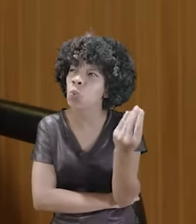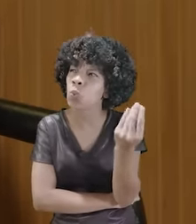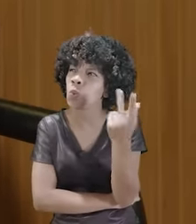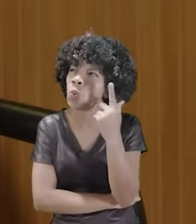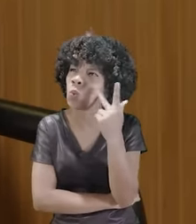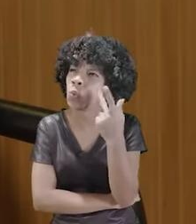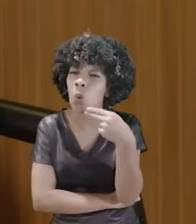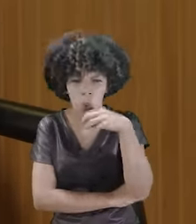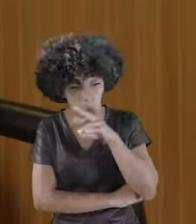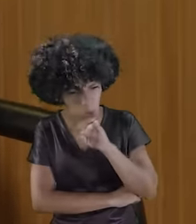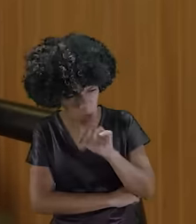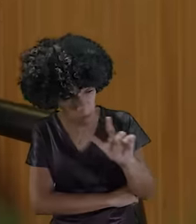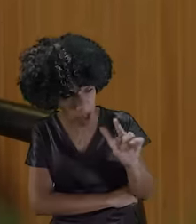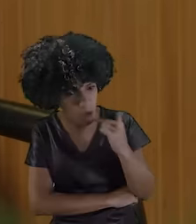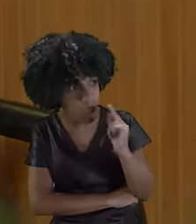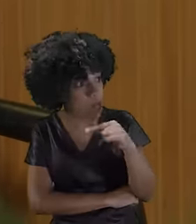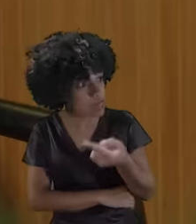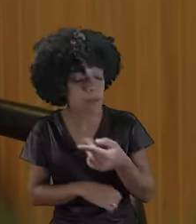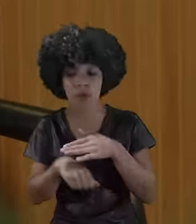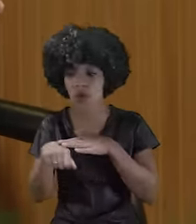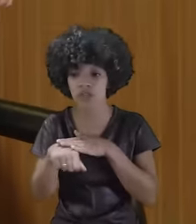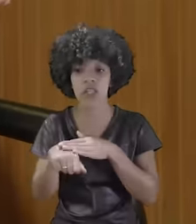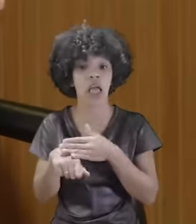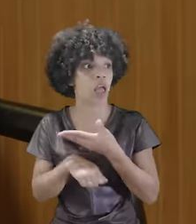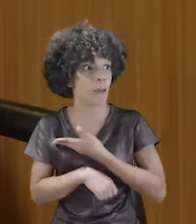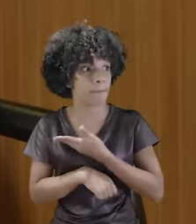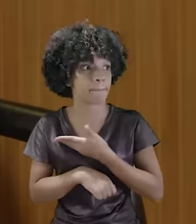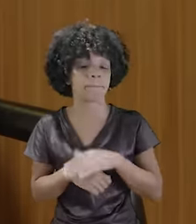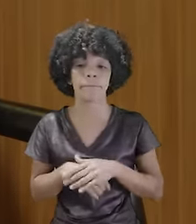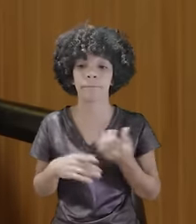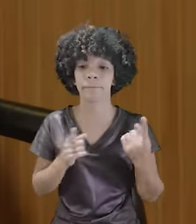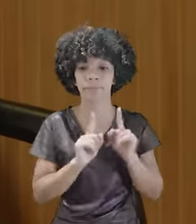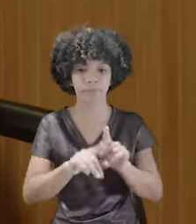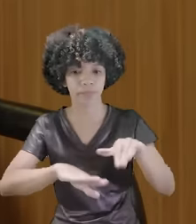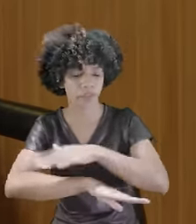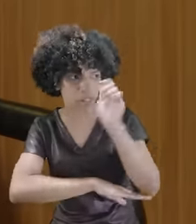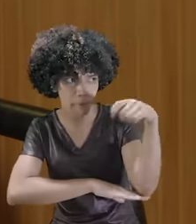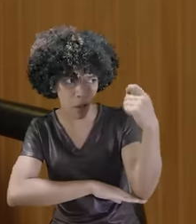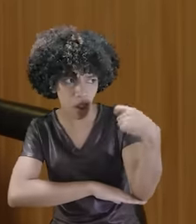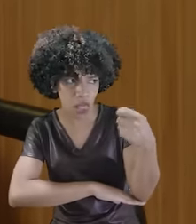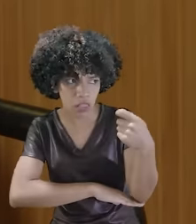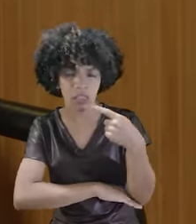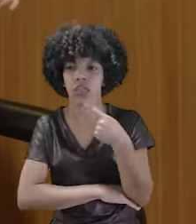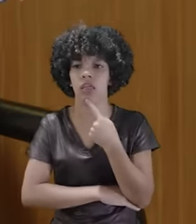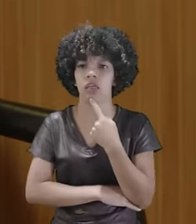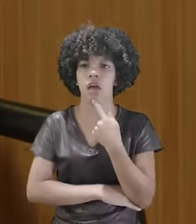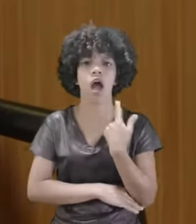normal depois a gente eu contei para uma amiga brasileira ela falou vai me levar passeio na Avenida Paulista